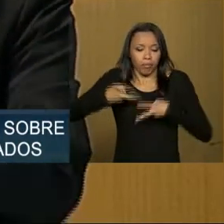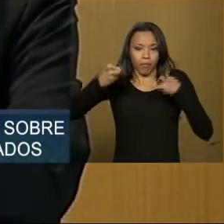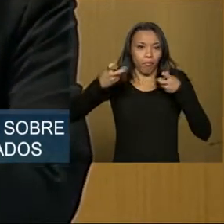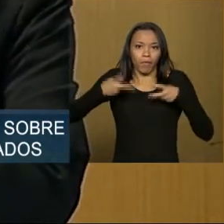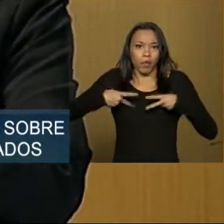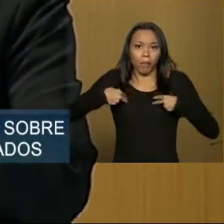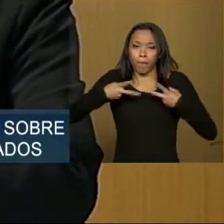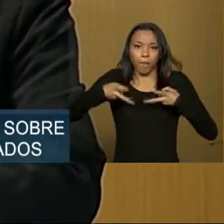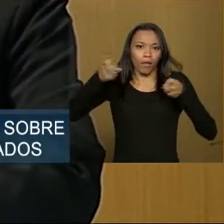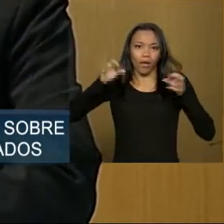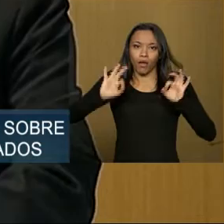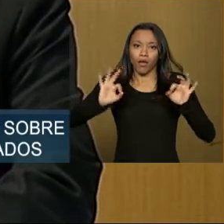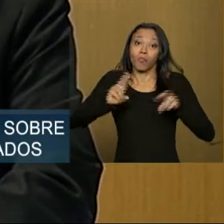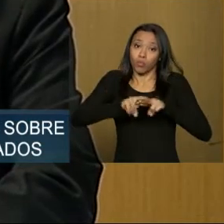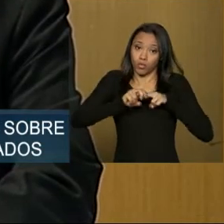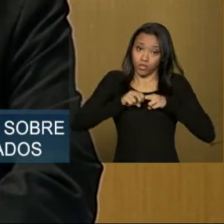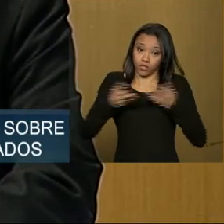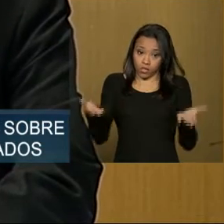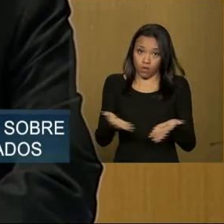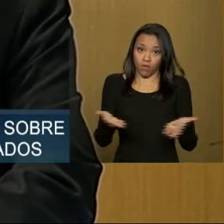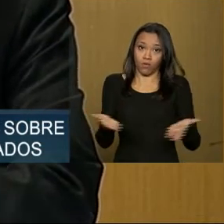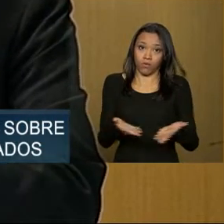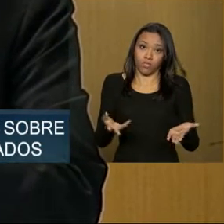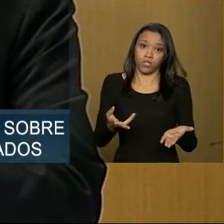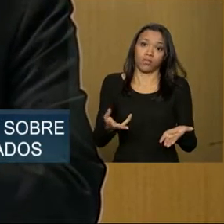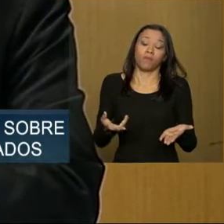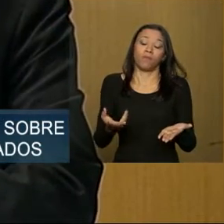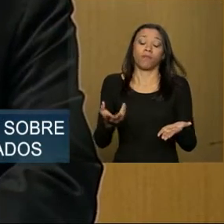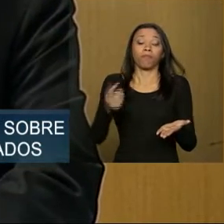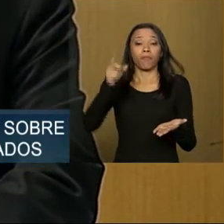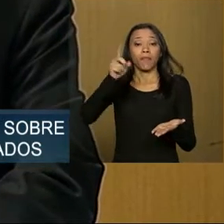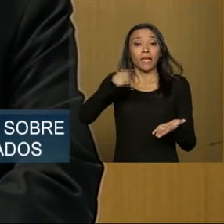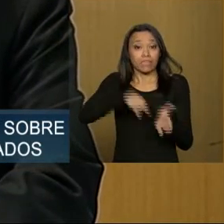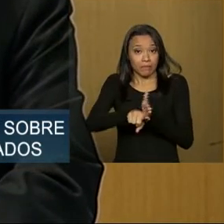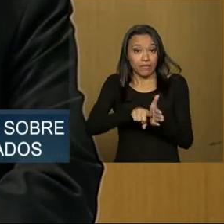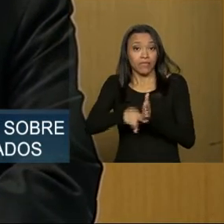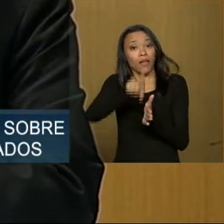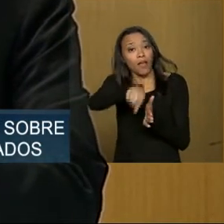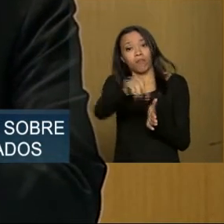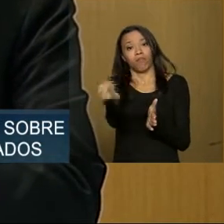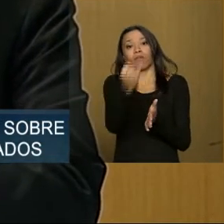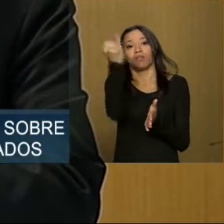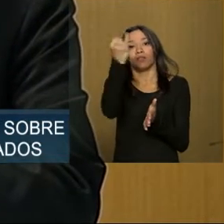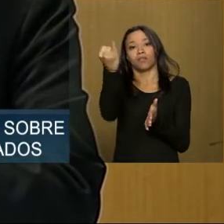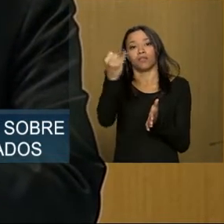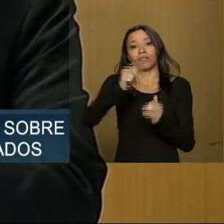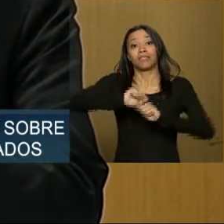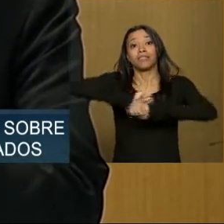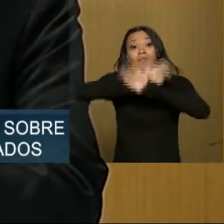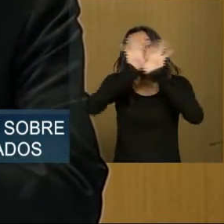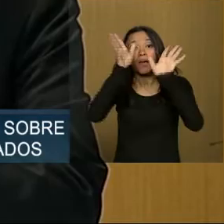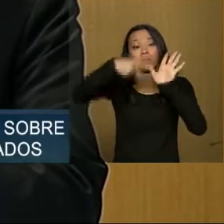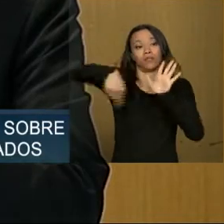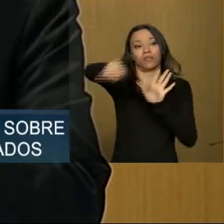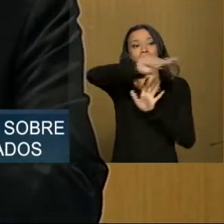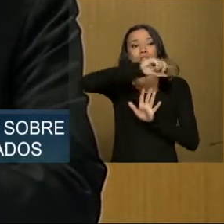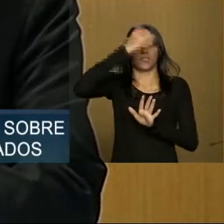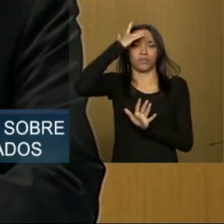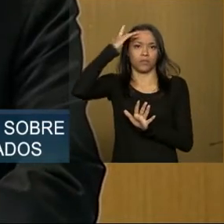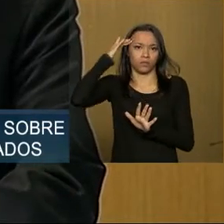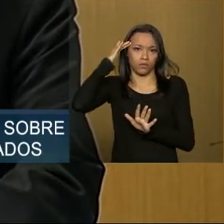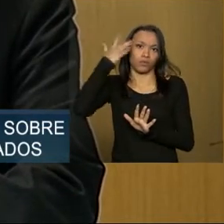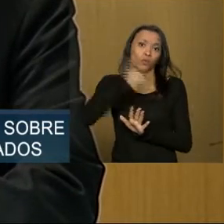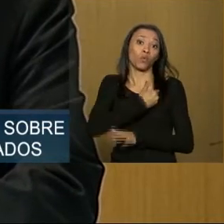por isso, essas medidas, elas são tão importantes, porque é uma forma do poder público